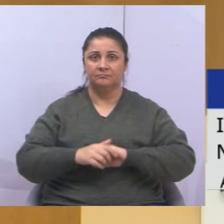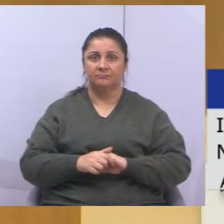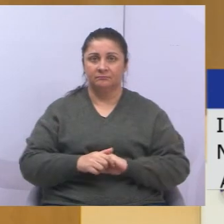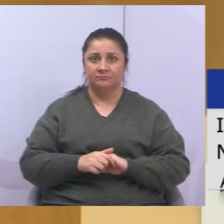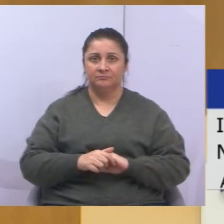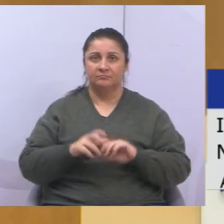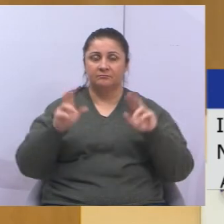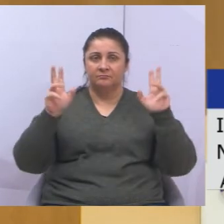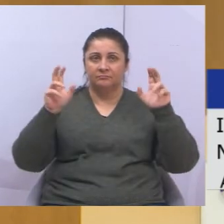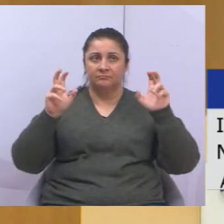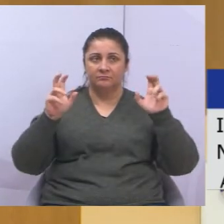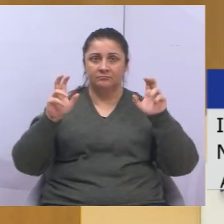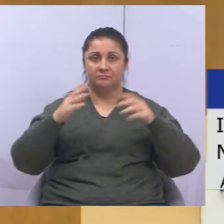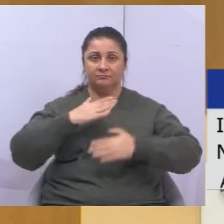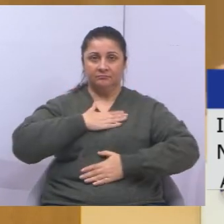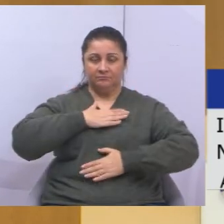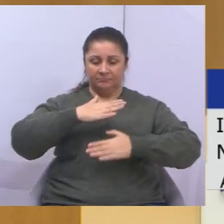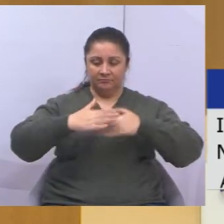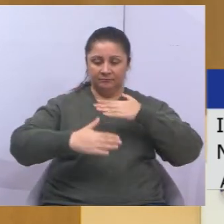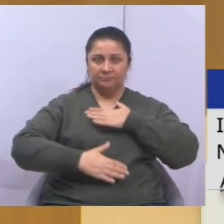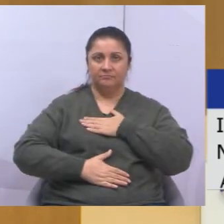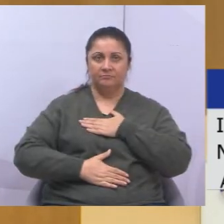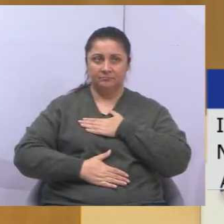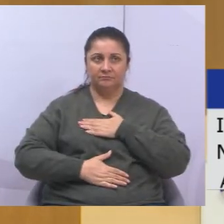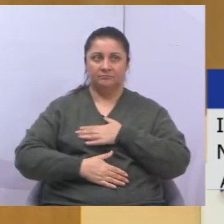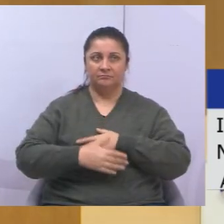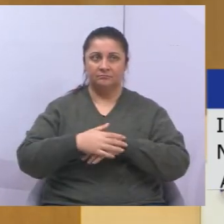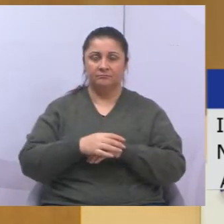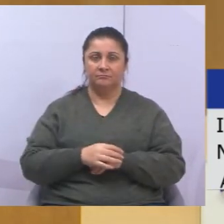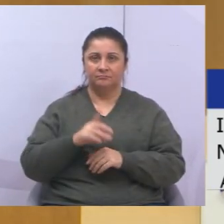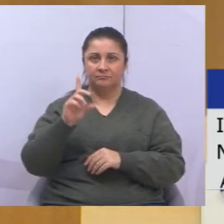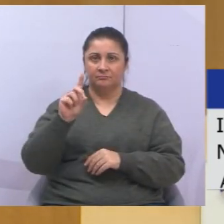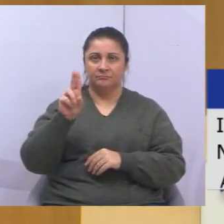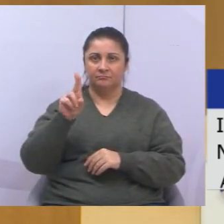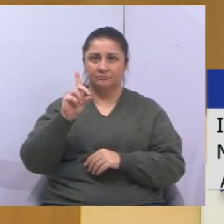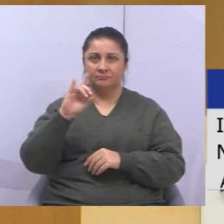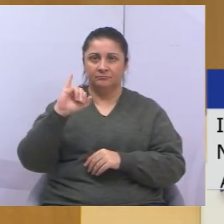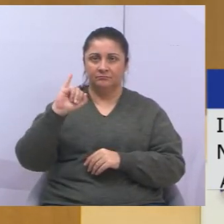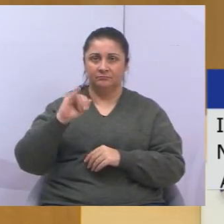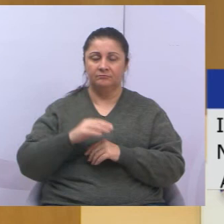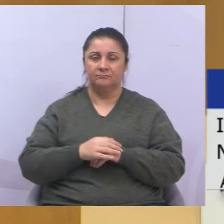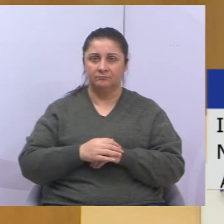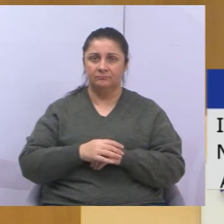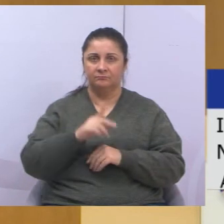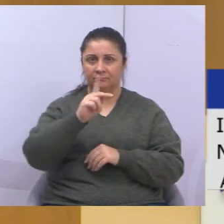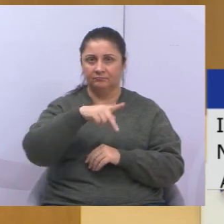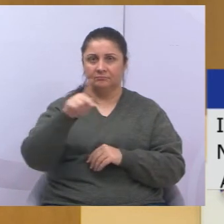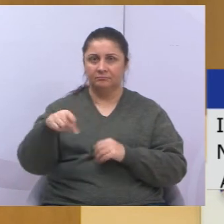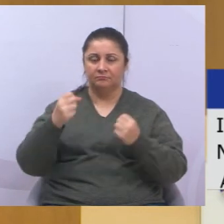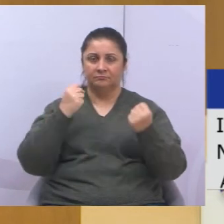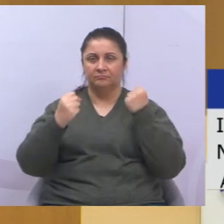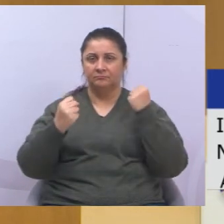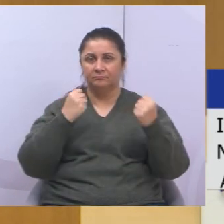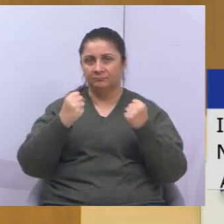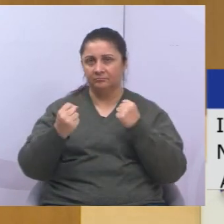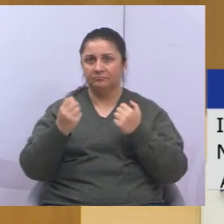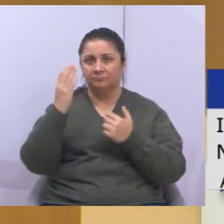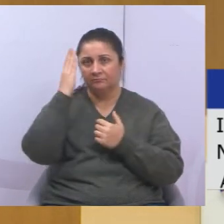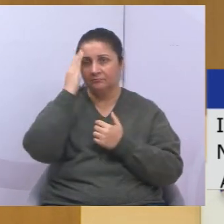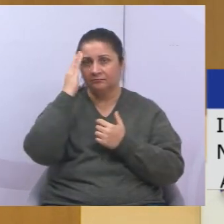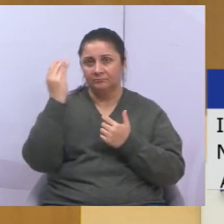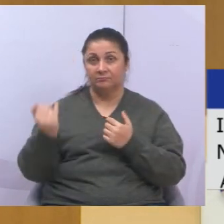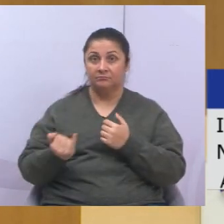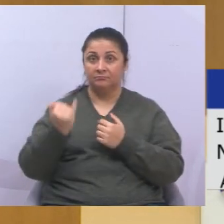a questão física. Né? Nisso, o próprio vereador Dude, aí, que é professor de educação física e tudo mais, né, ele